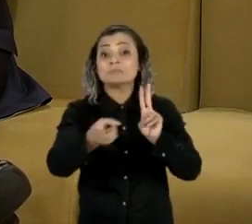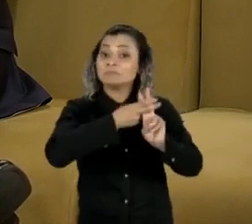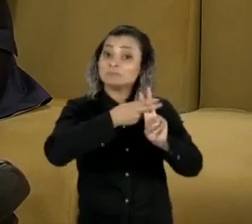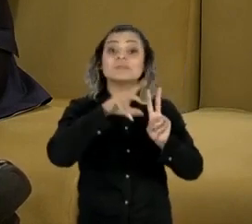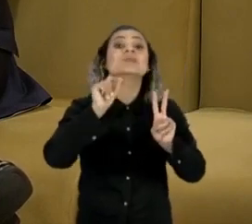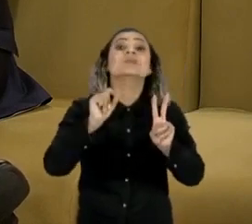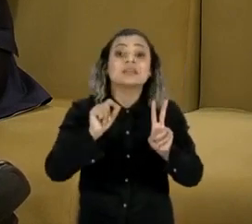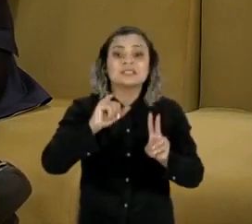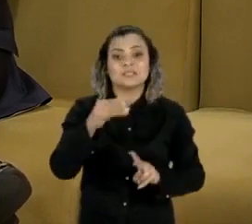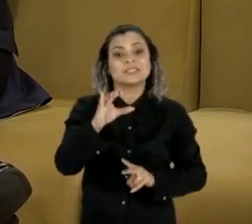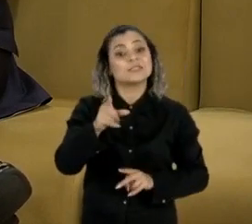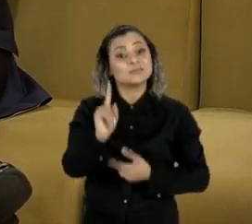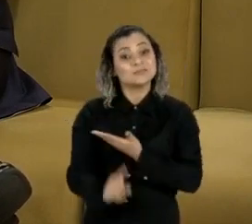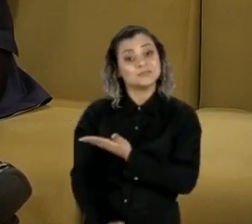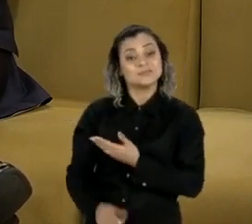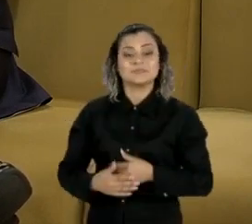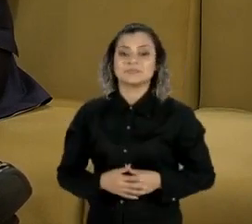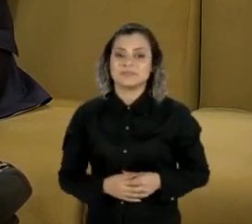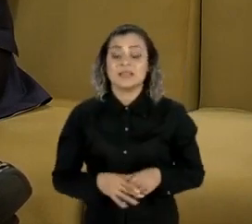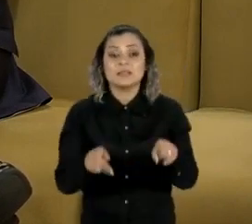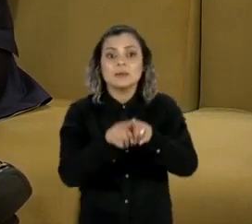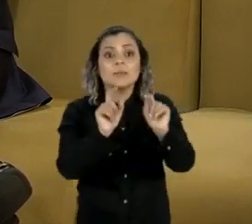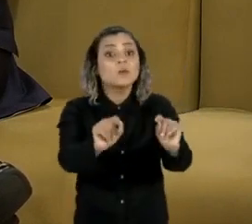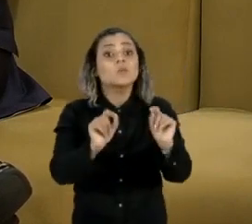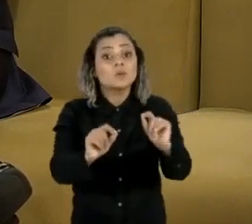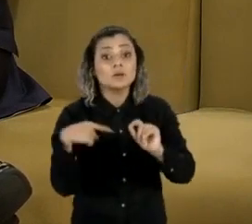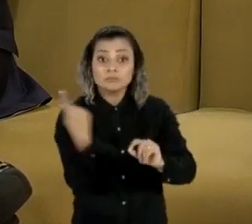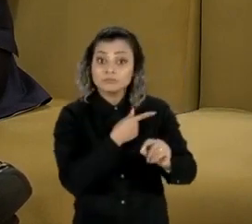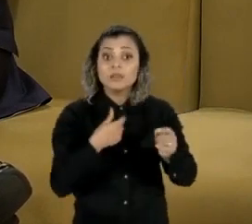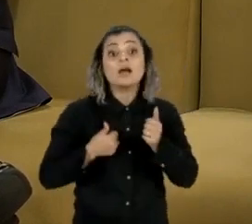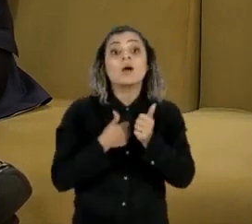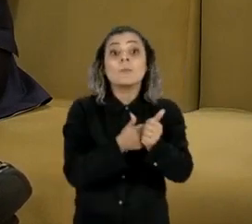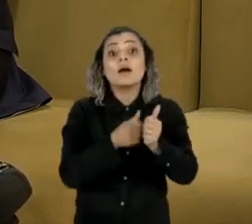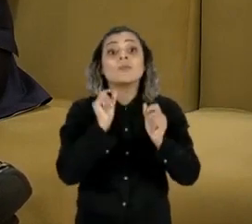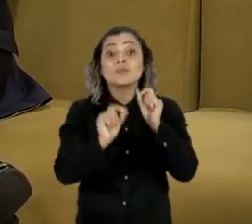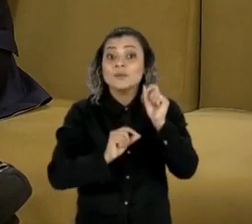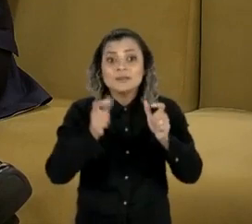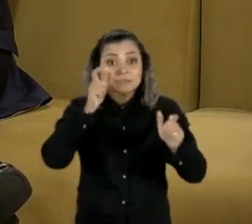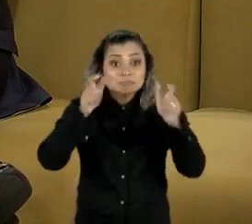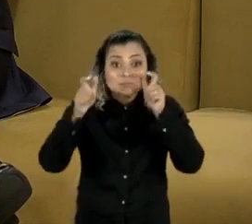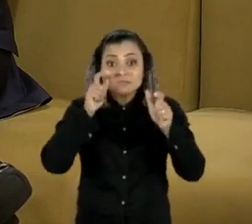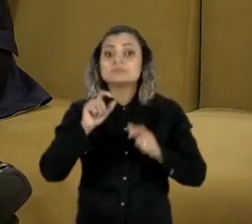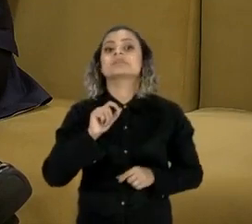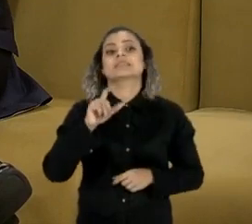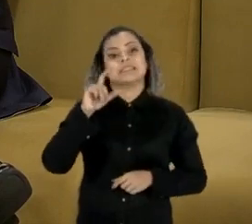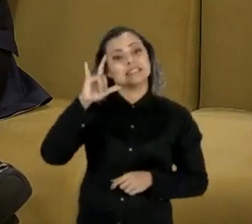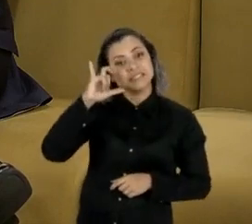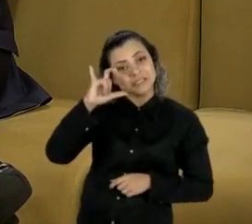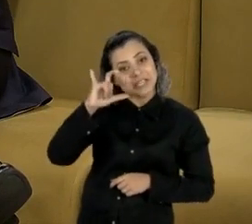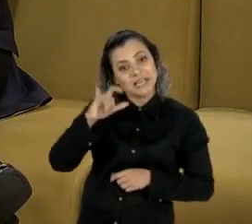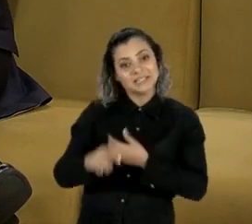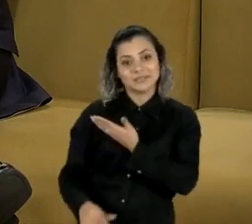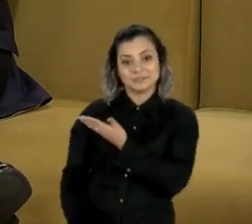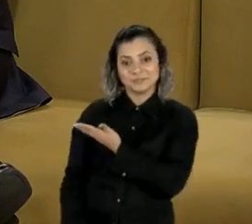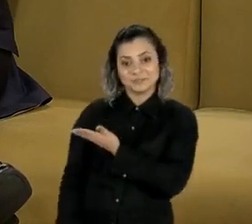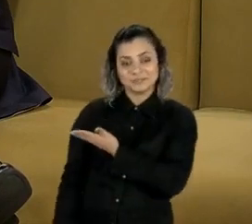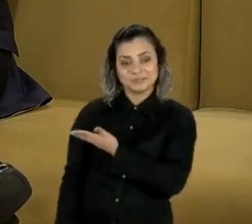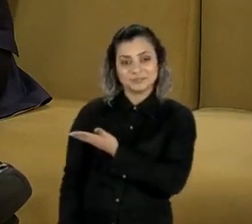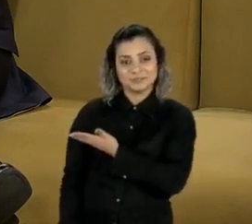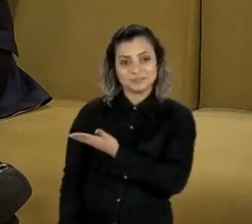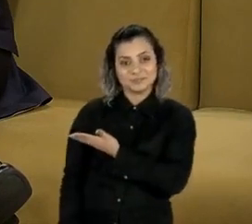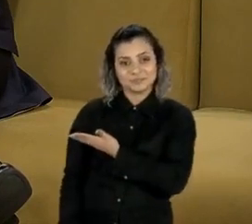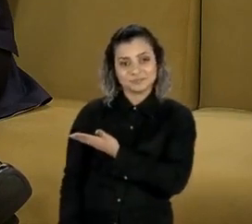hashtag JC1. É isso mesmo. E além disso, você pode nos acompanhar pelas redes sociais, no nosso Instagram, que é o @jornalismo